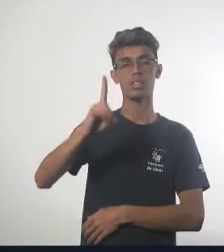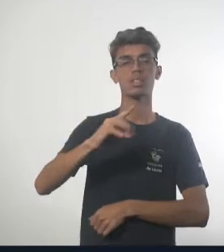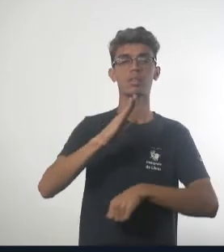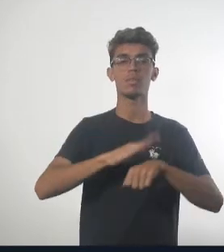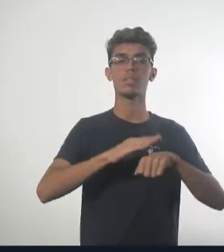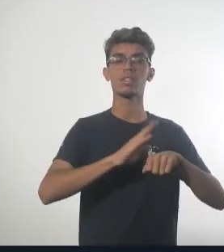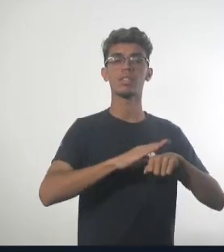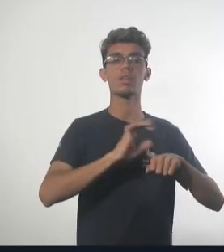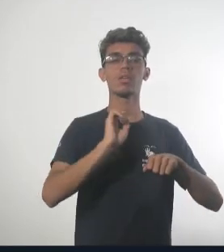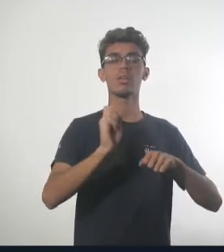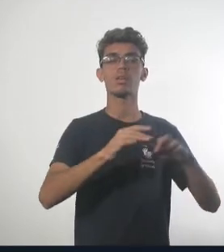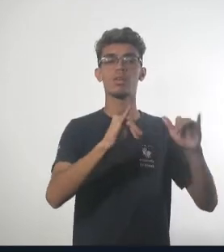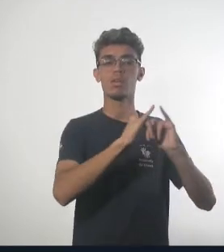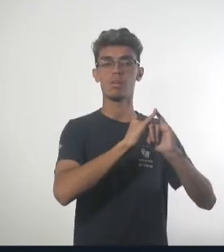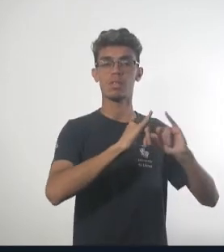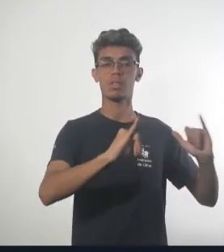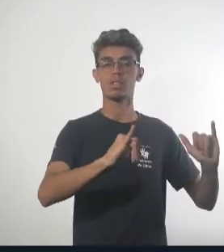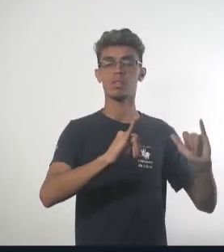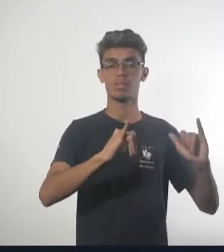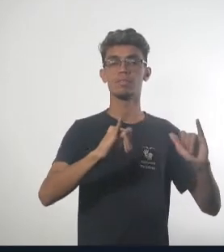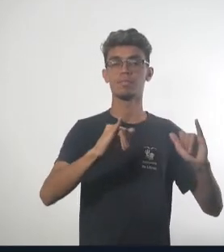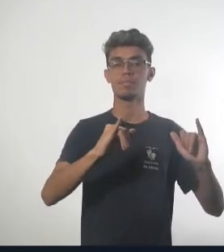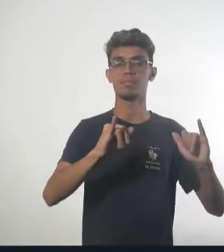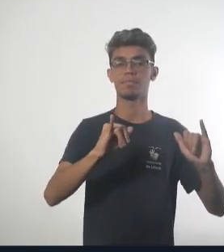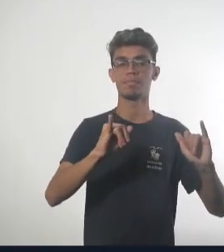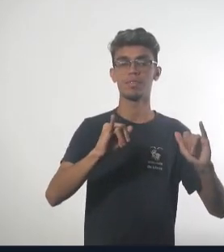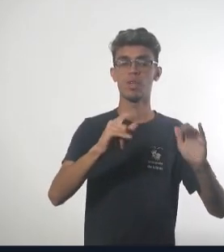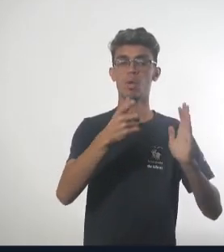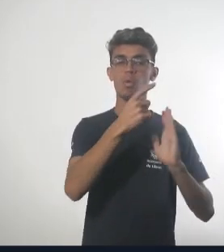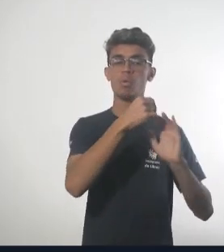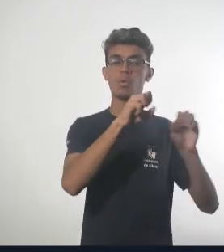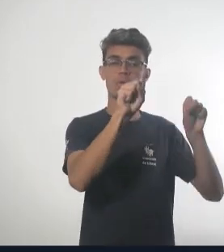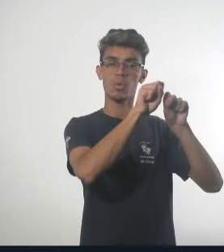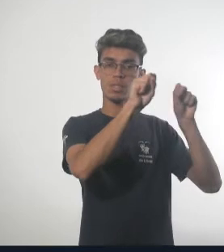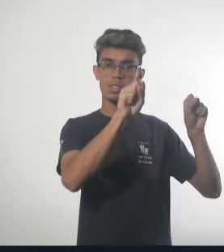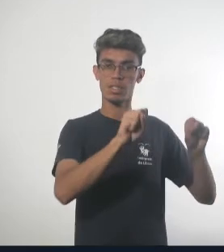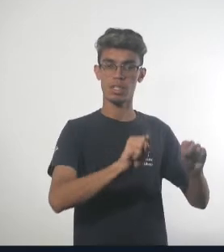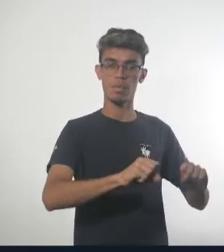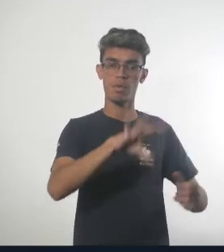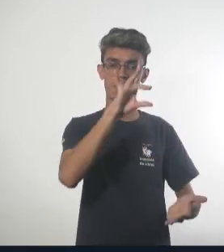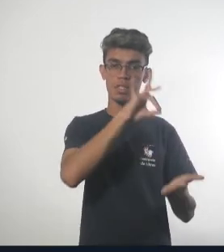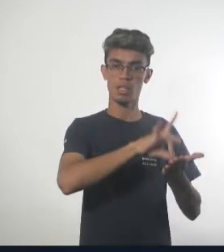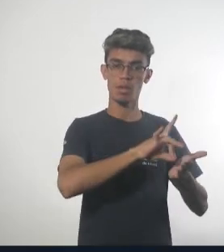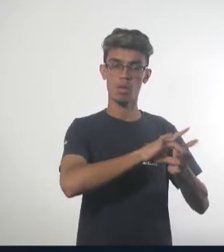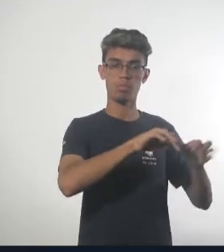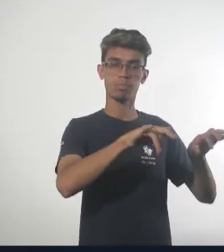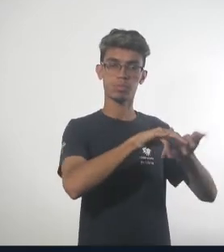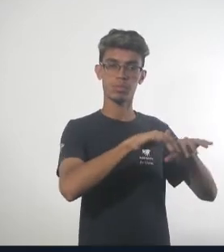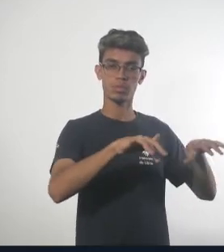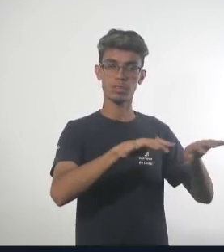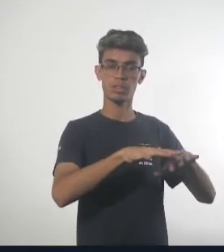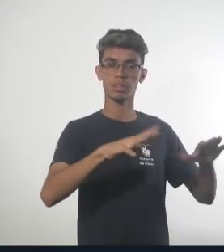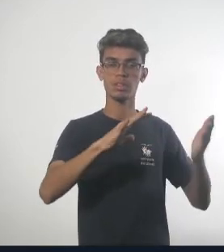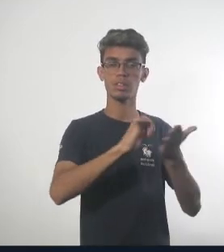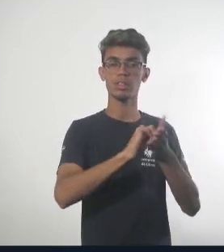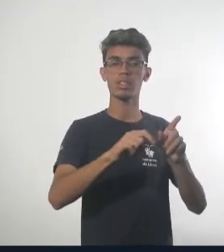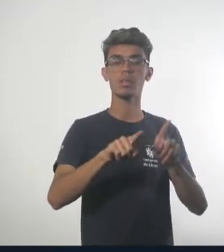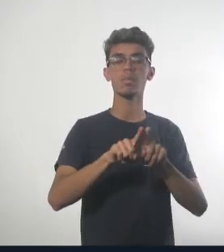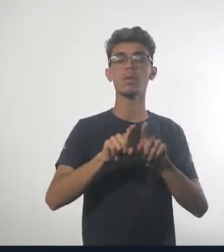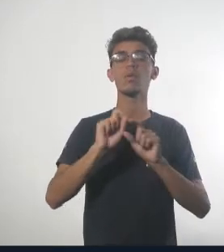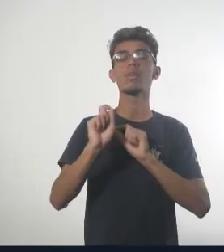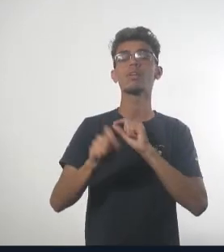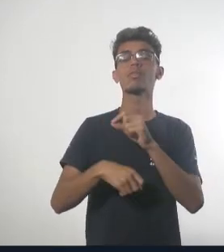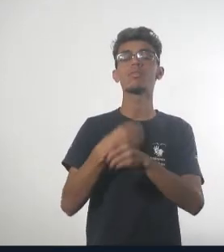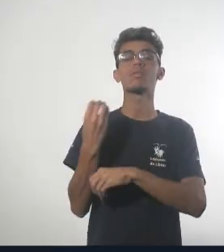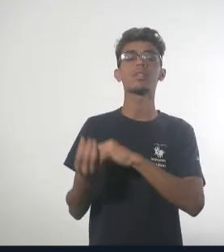notificação desses casos suspeitos e confirmados, registrando as informações no sistema oficial, o ESUS Notifica, e também numa aplicação específica que